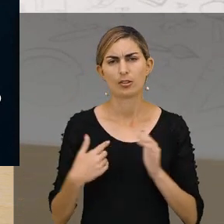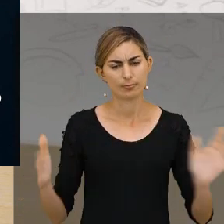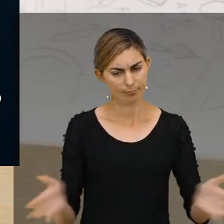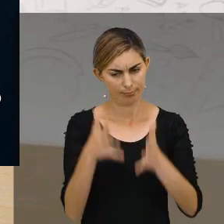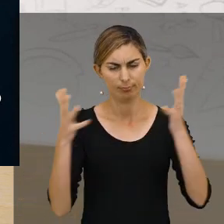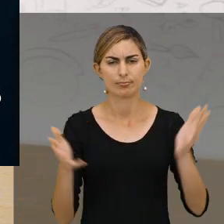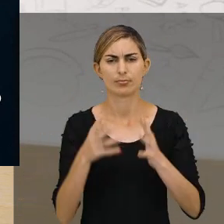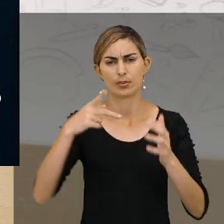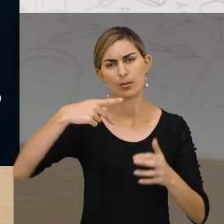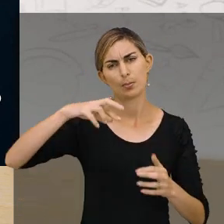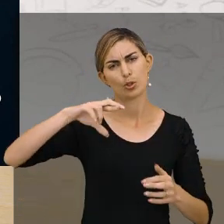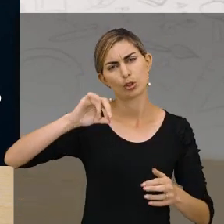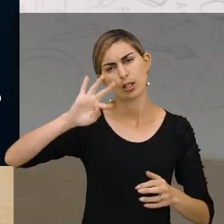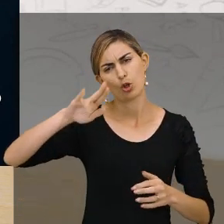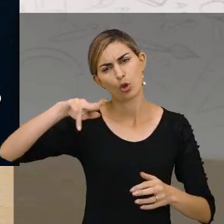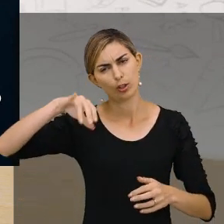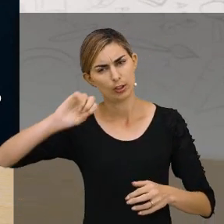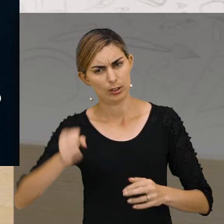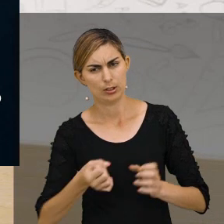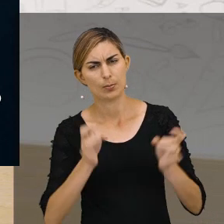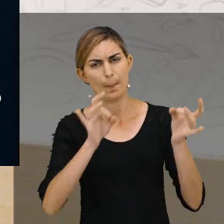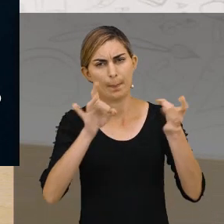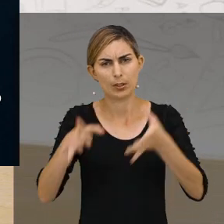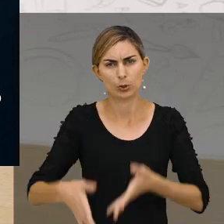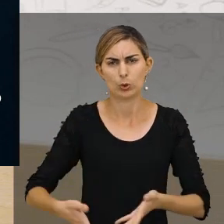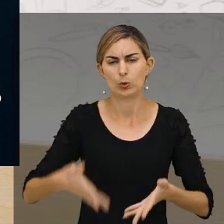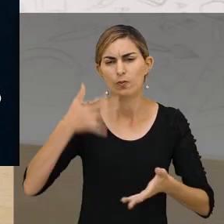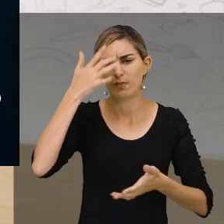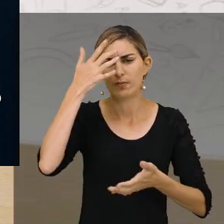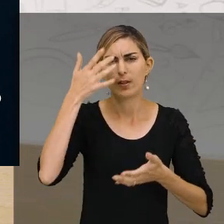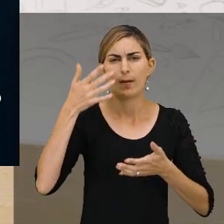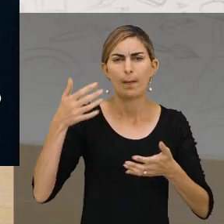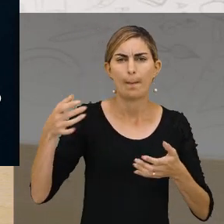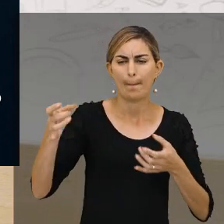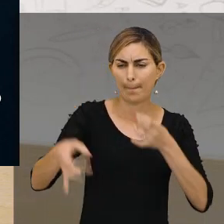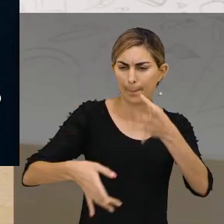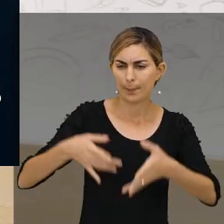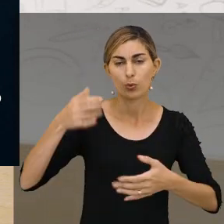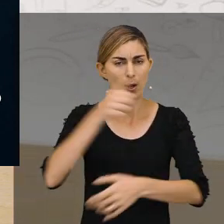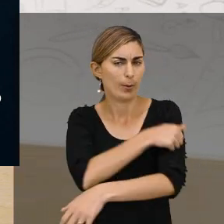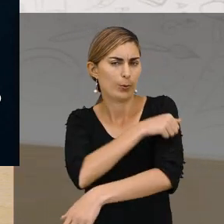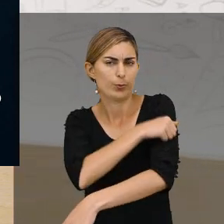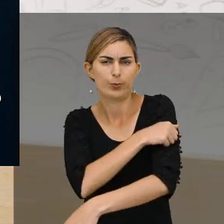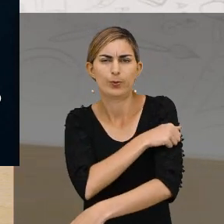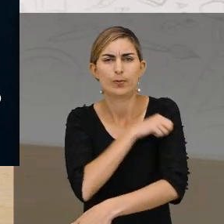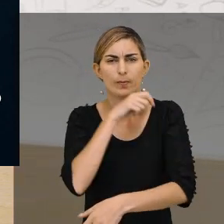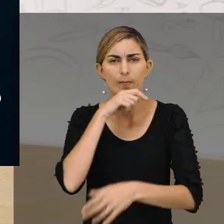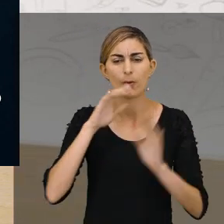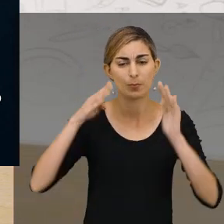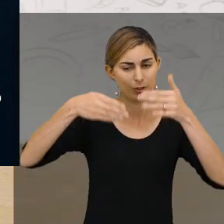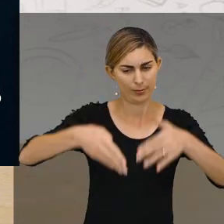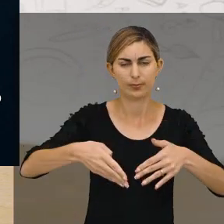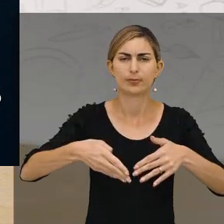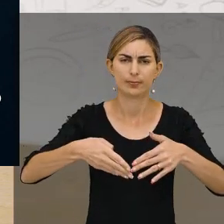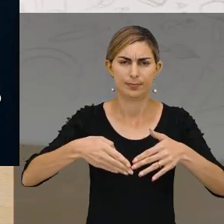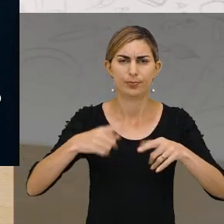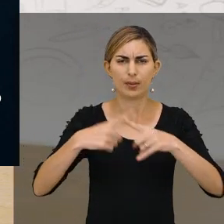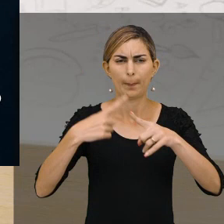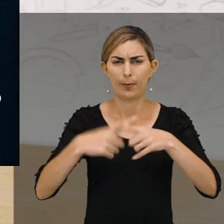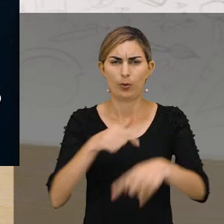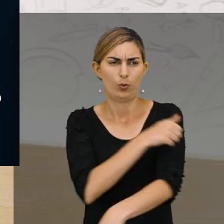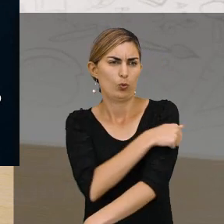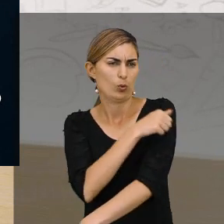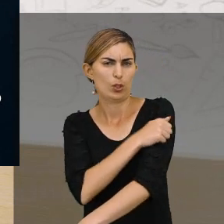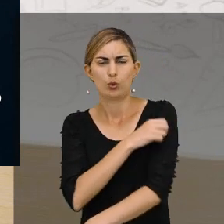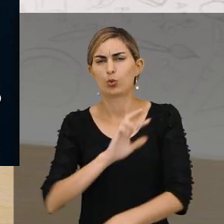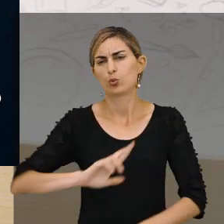vem favorecer o protagonismo e abandono da passividade dos alunos. Esse é o objetivo, né? Porque